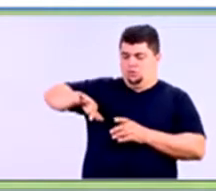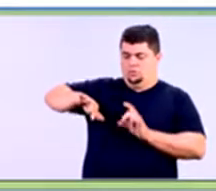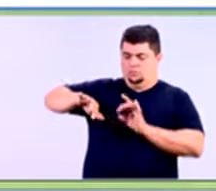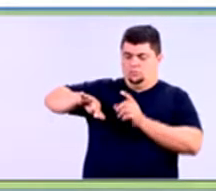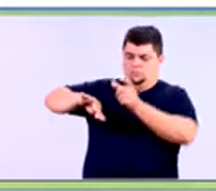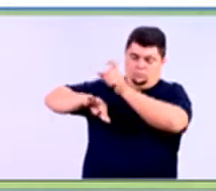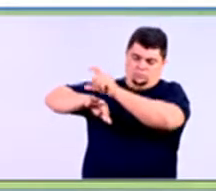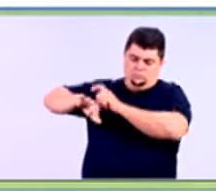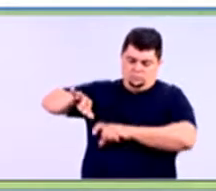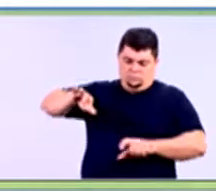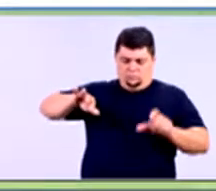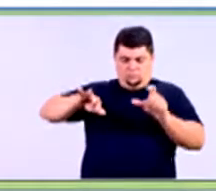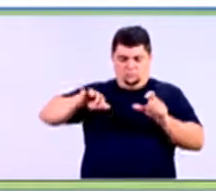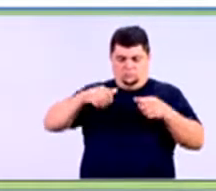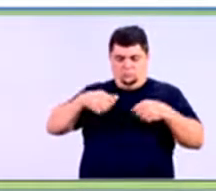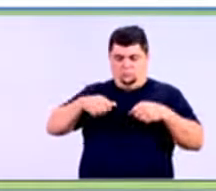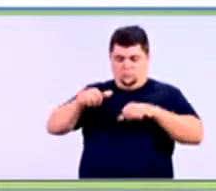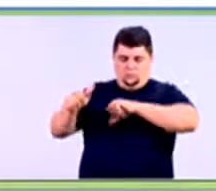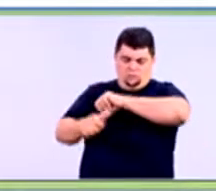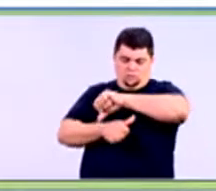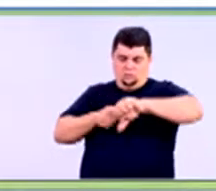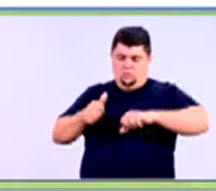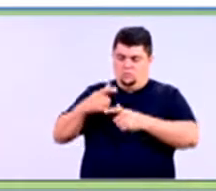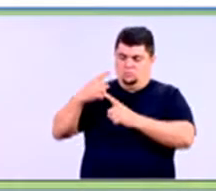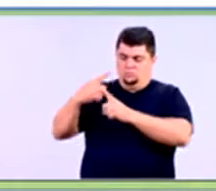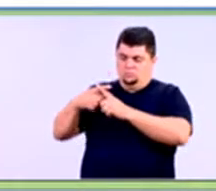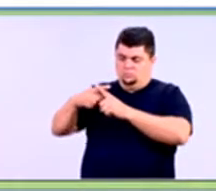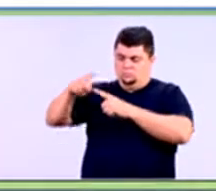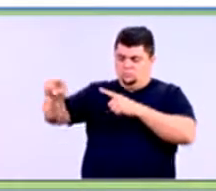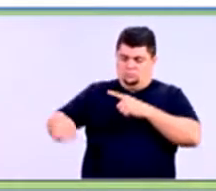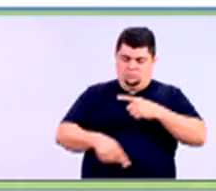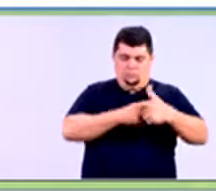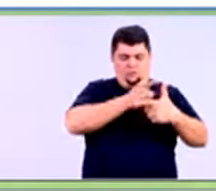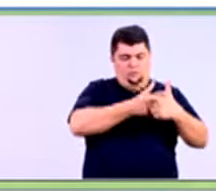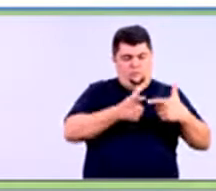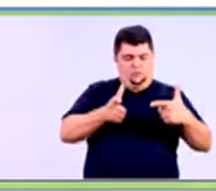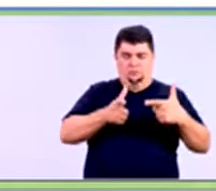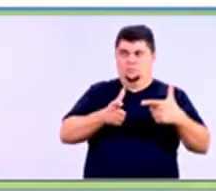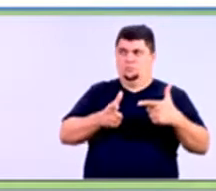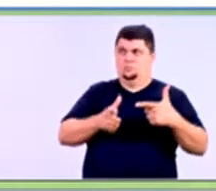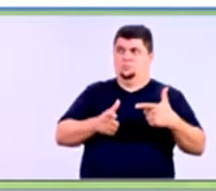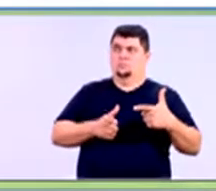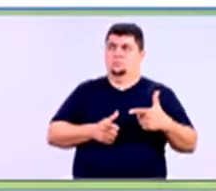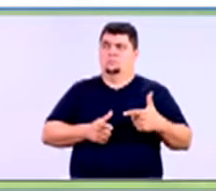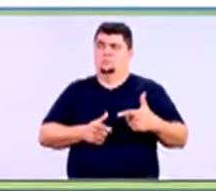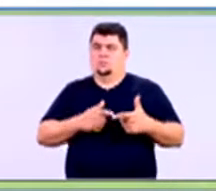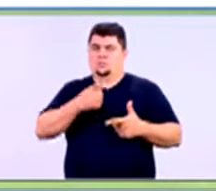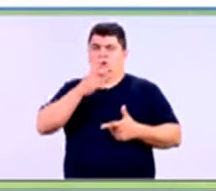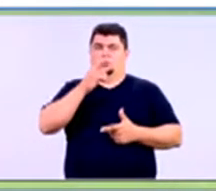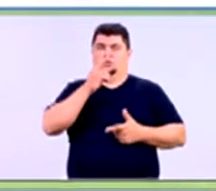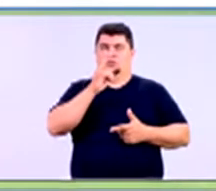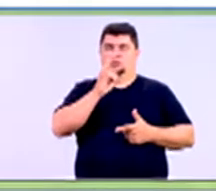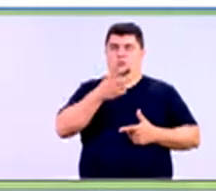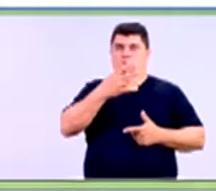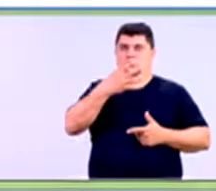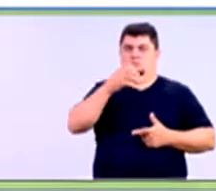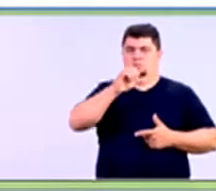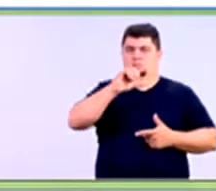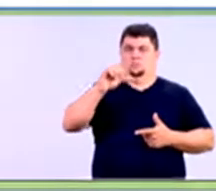está multiplicando, eu tenho que passar esse cara para o lado de cá o quê? Dividindo. Então, vai ficar